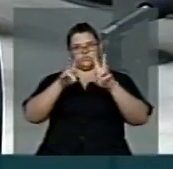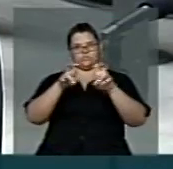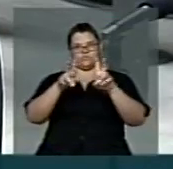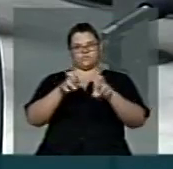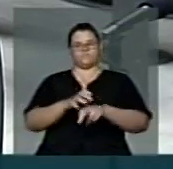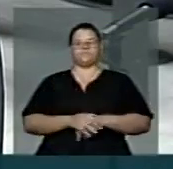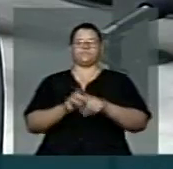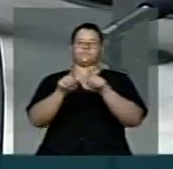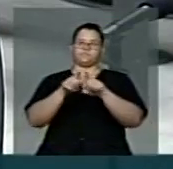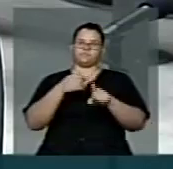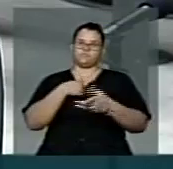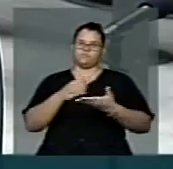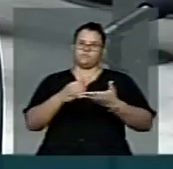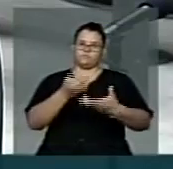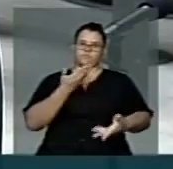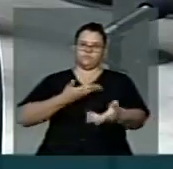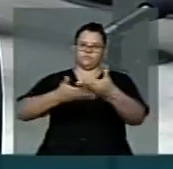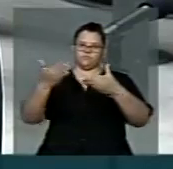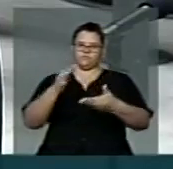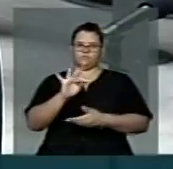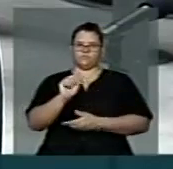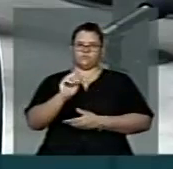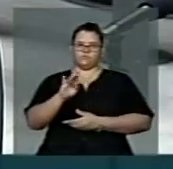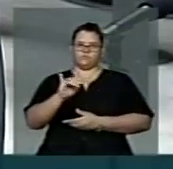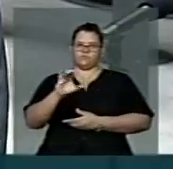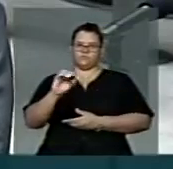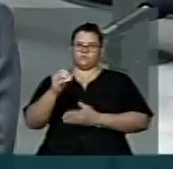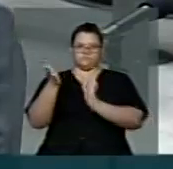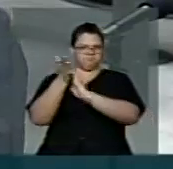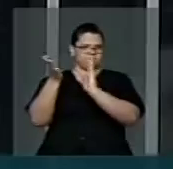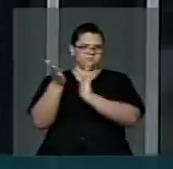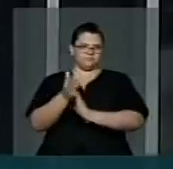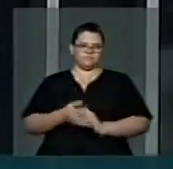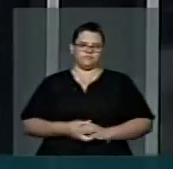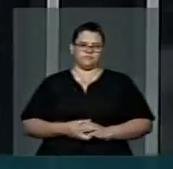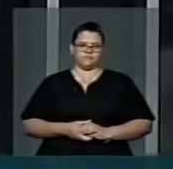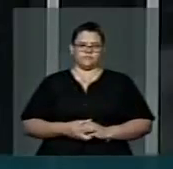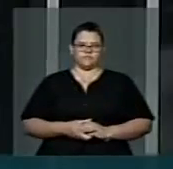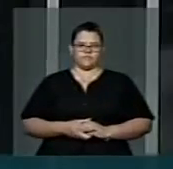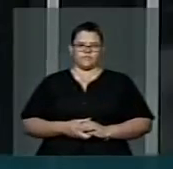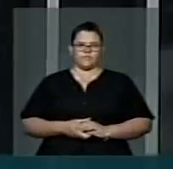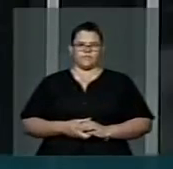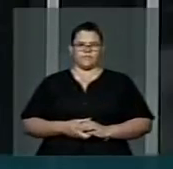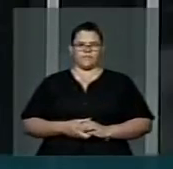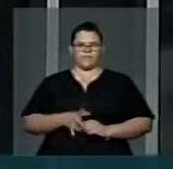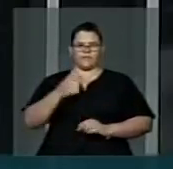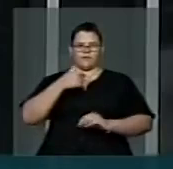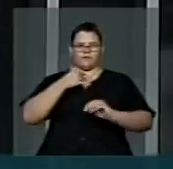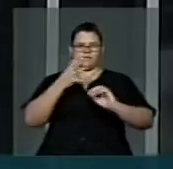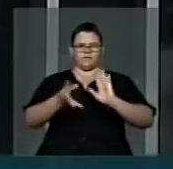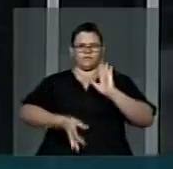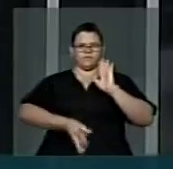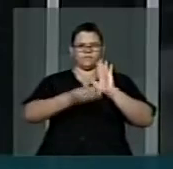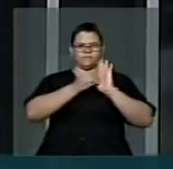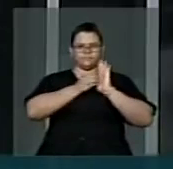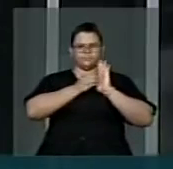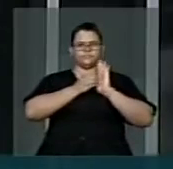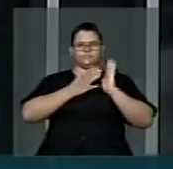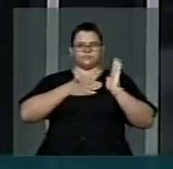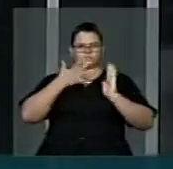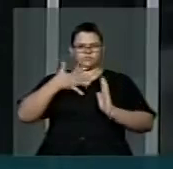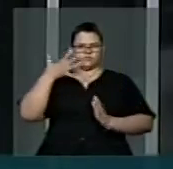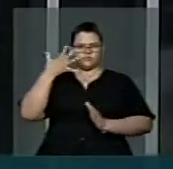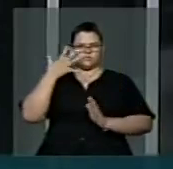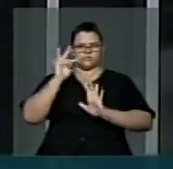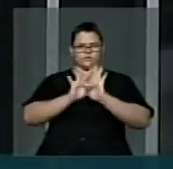fileiras junto com o deputado Fábio Trade nessa caminhada aí. Parabéns, deputado. Ao incorporar no meu discurso a parte do